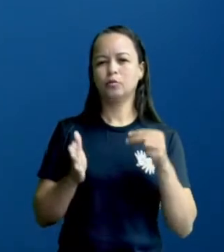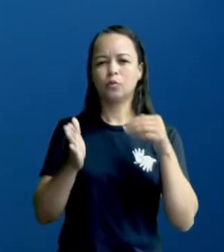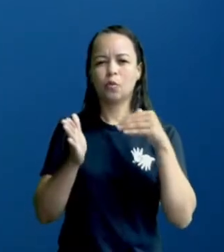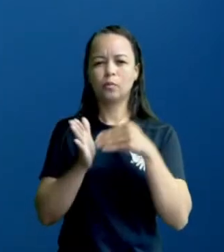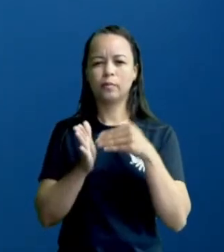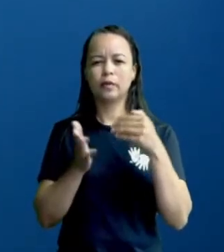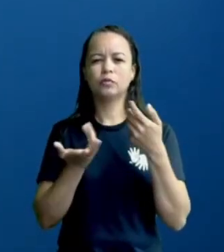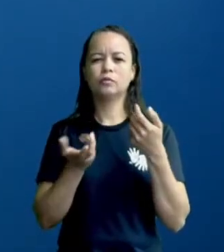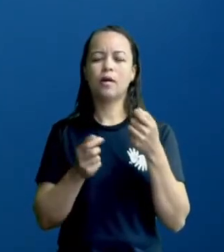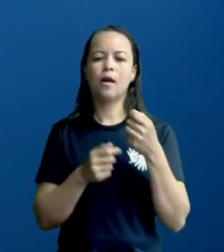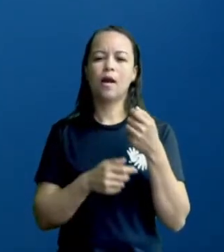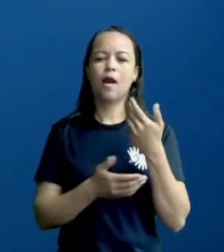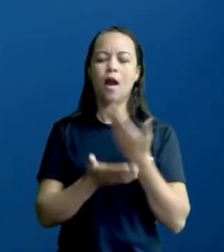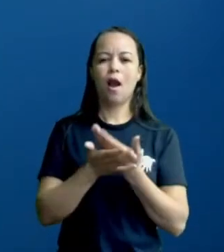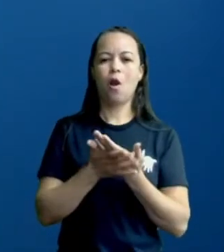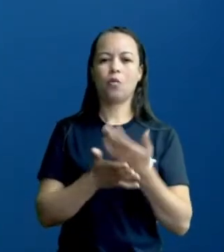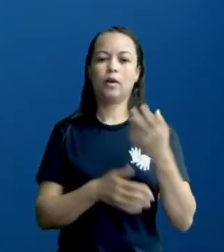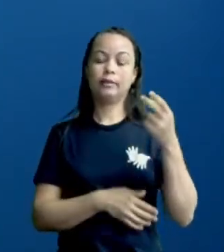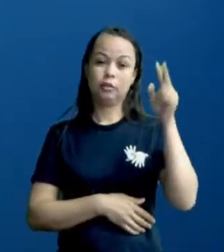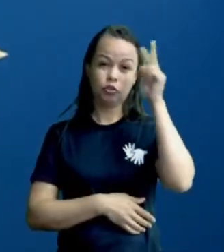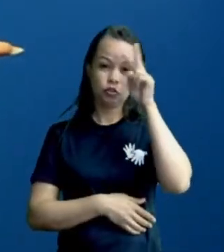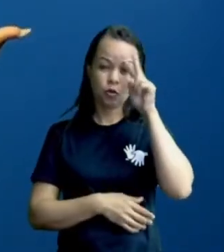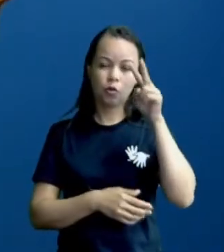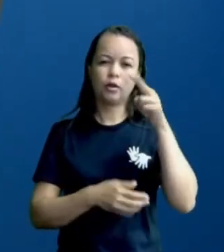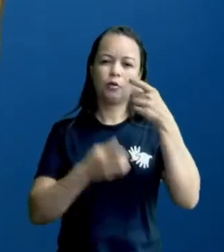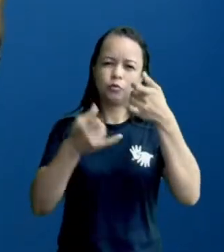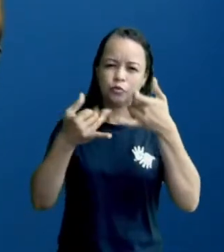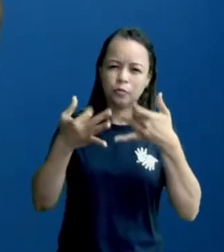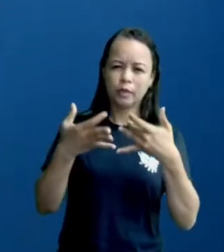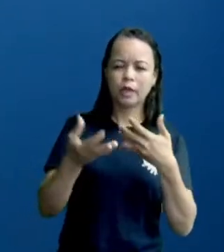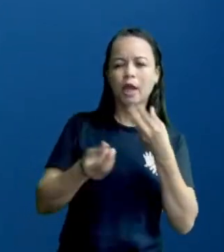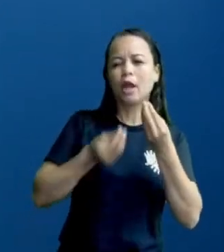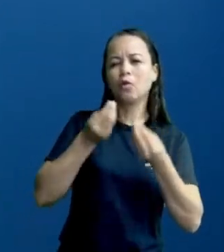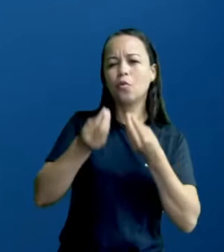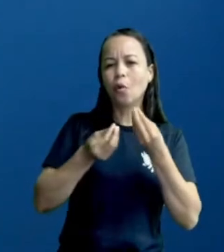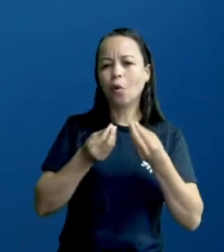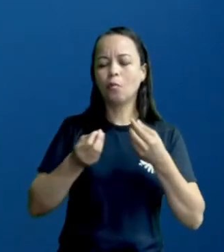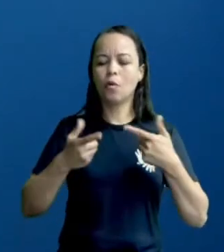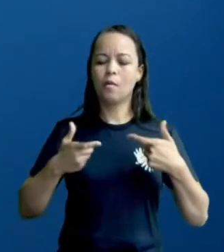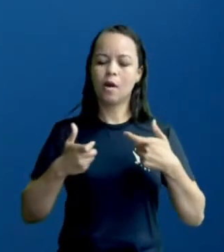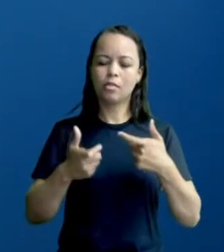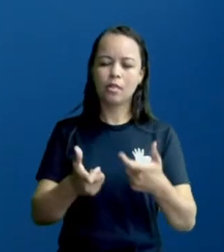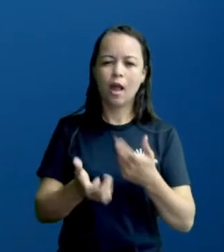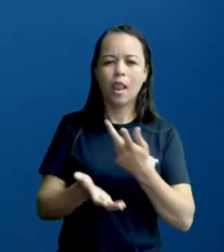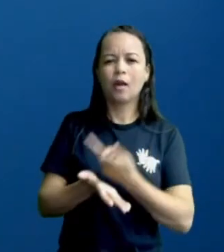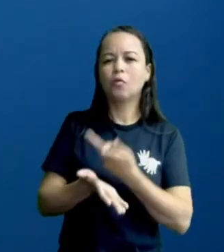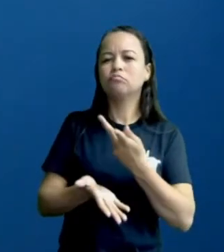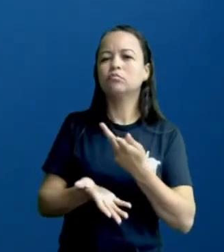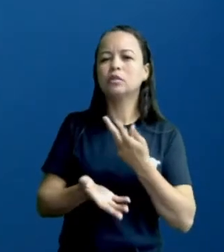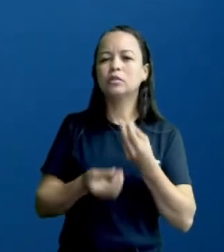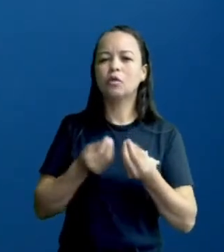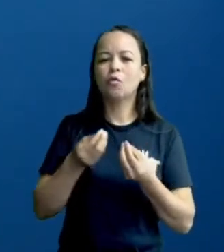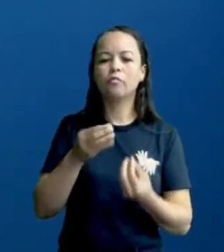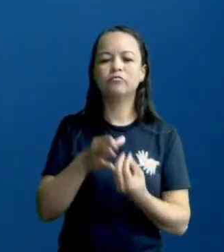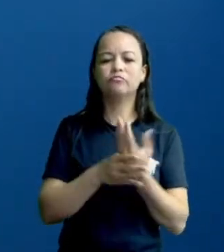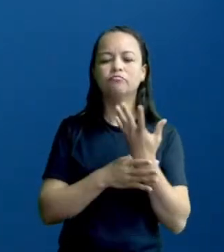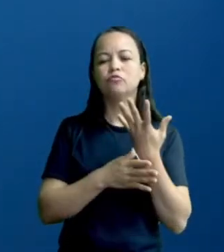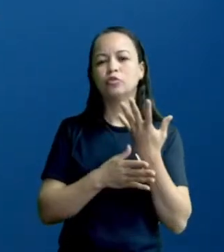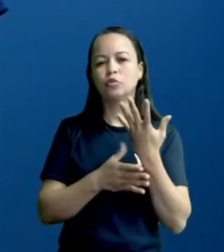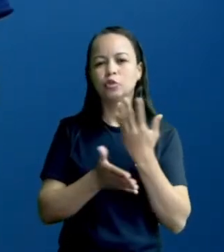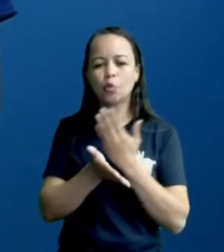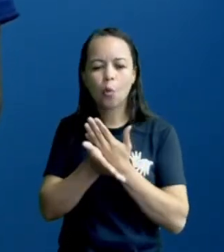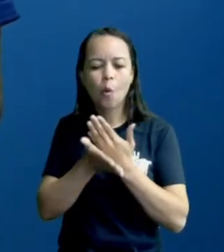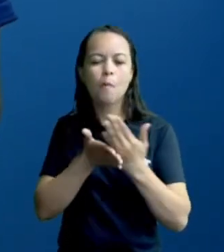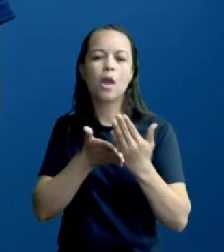contei um pouquinho sobre esse momento, essa batalha, como foi que aconteceu, como foi que surgiu, né?